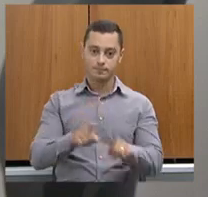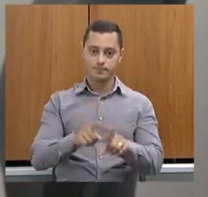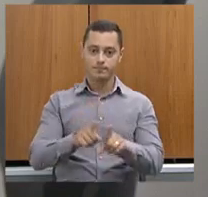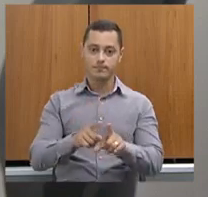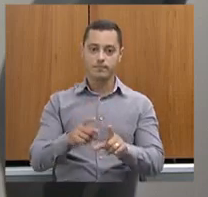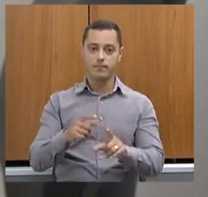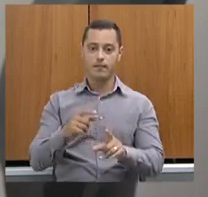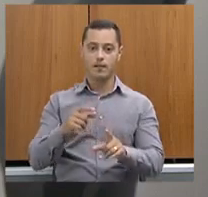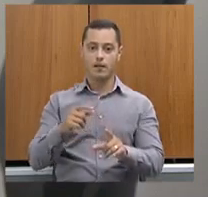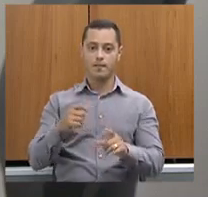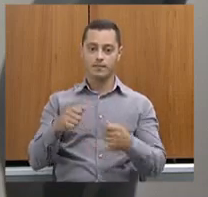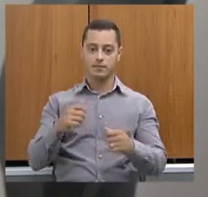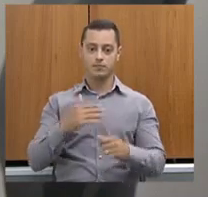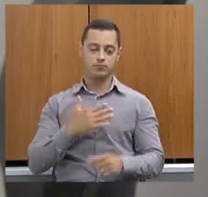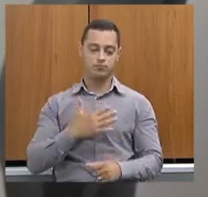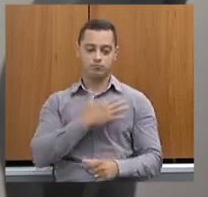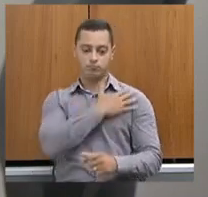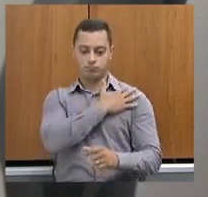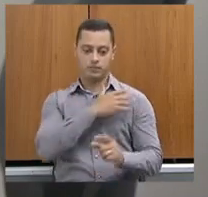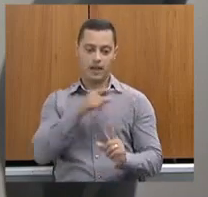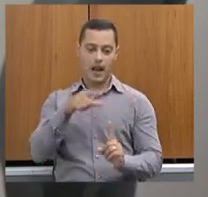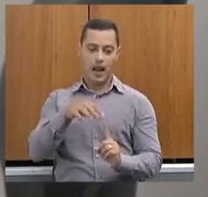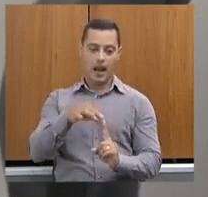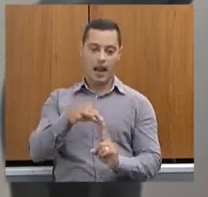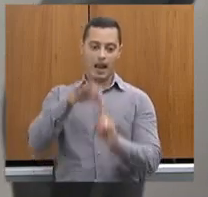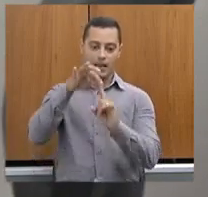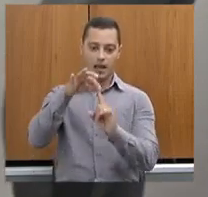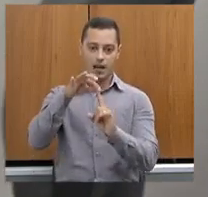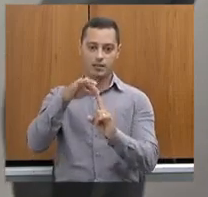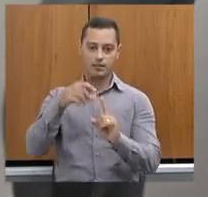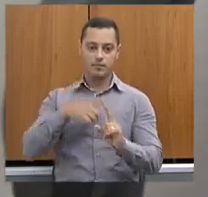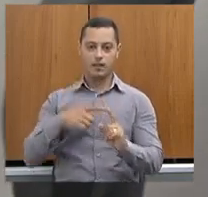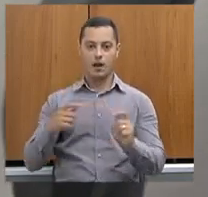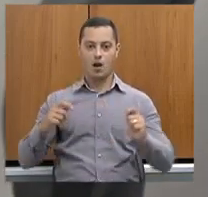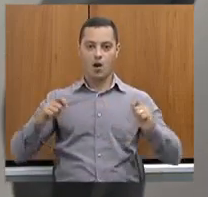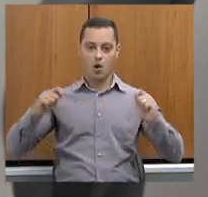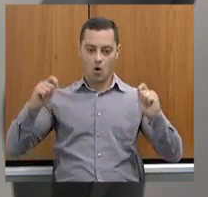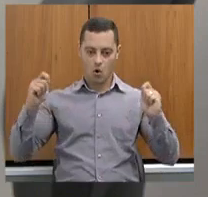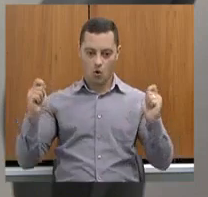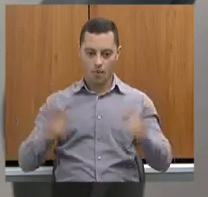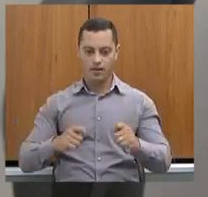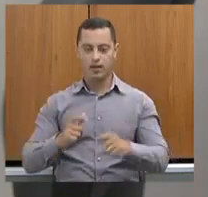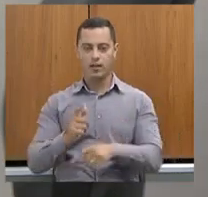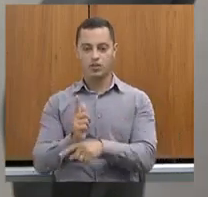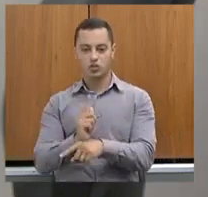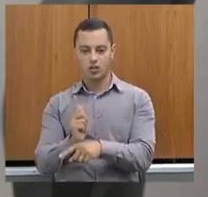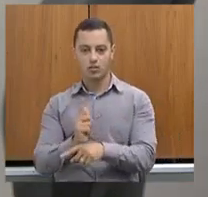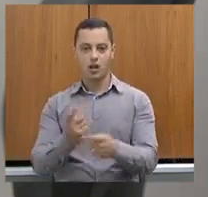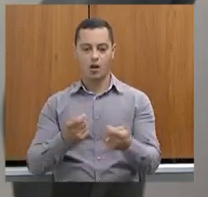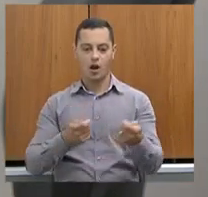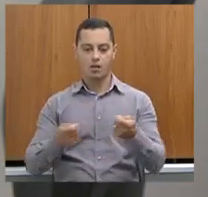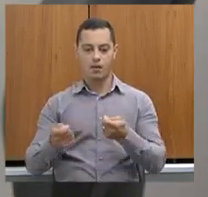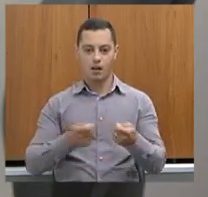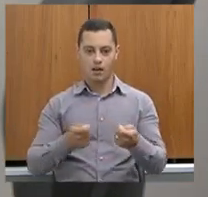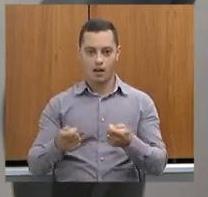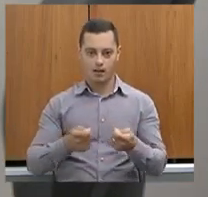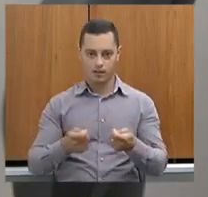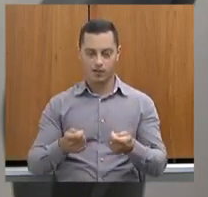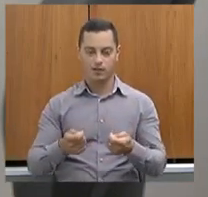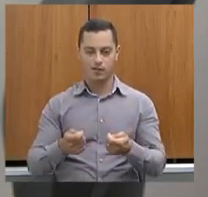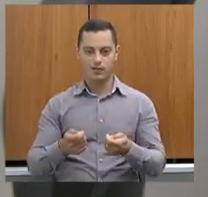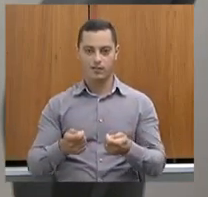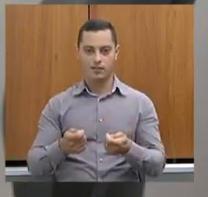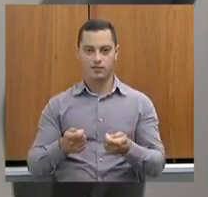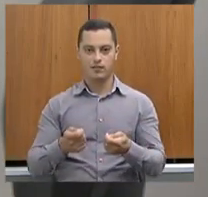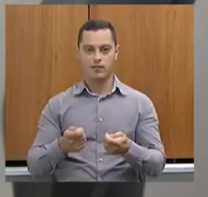essa liderança também com competência na gestão e na administração dos seus recursos humanos e logística Então